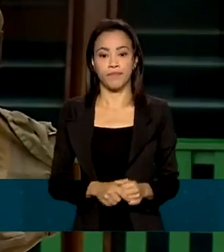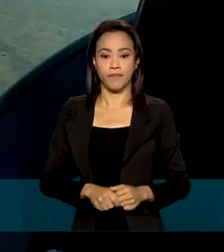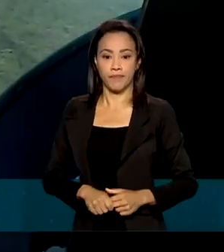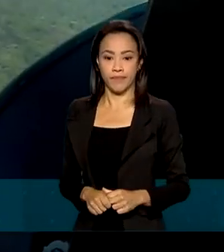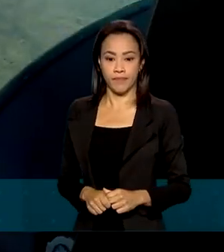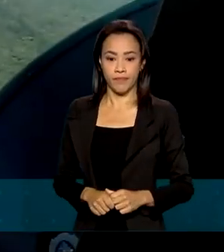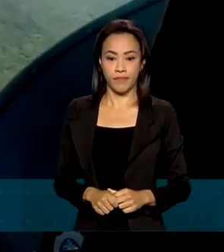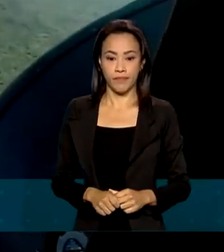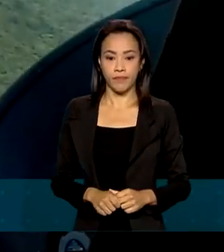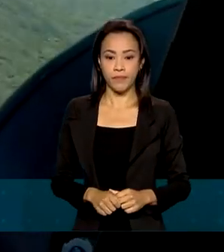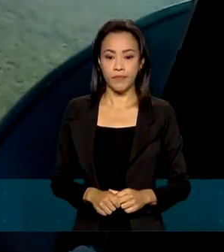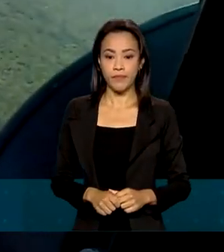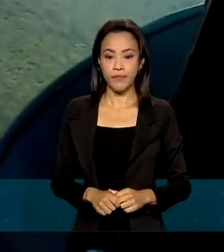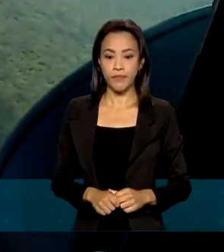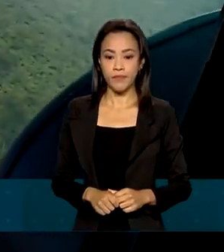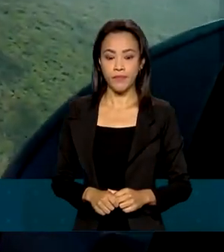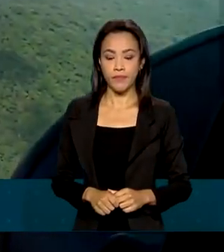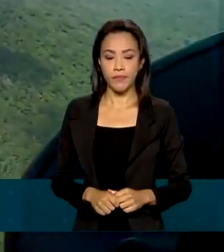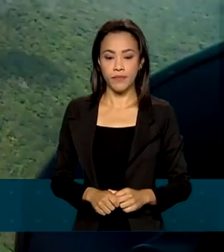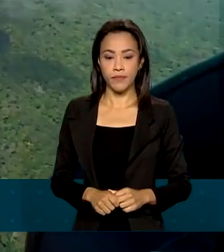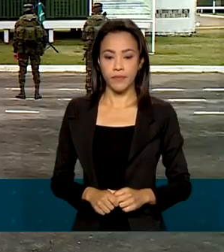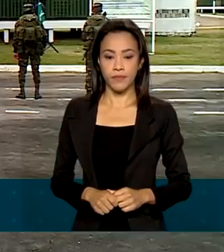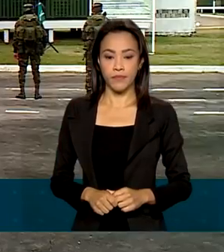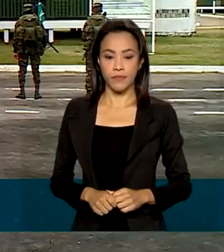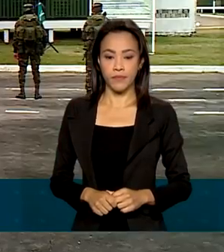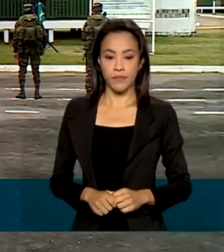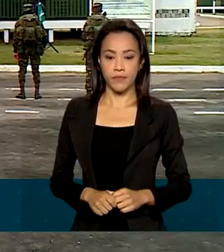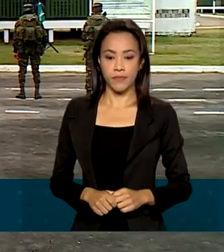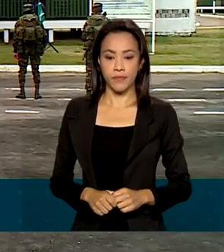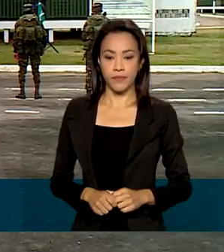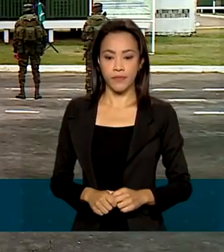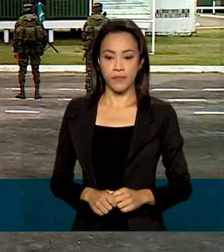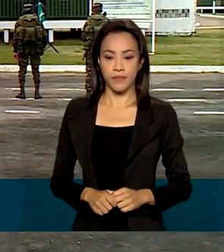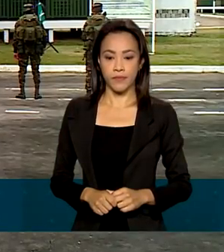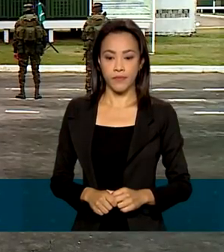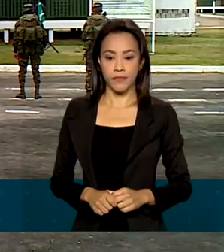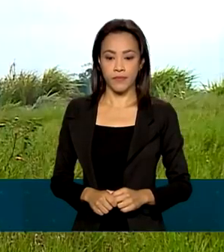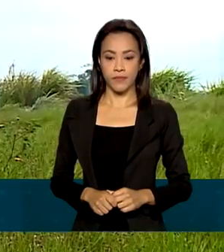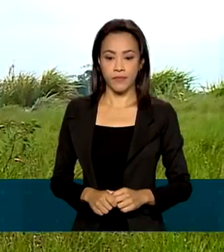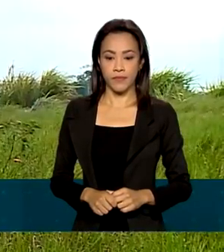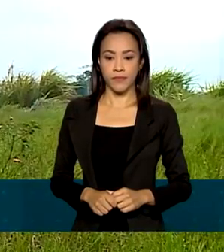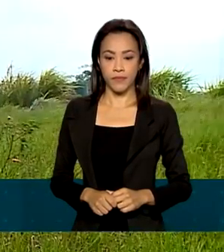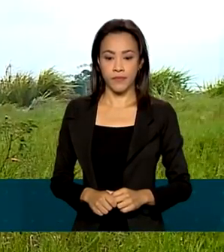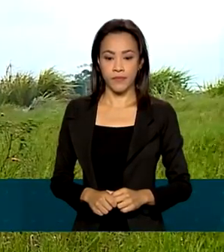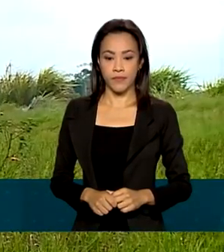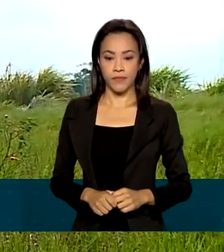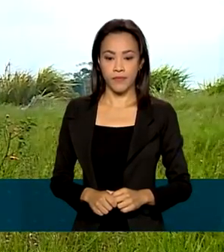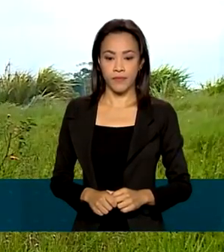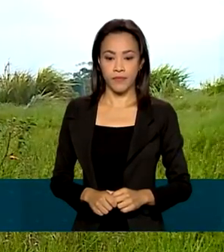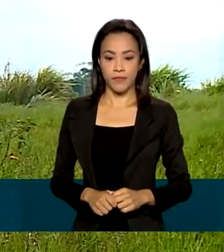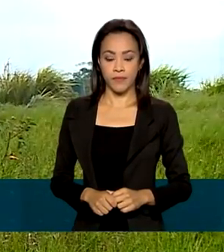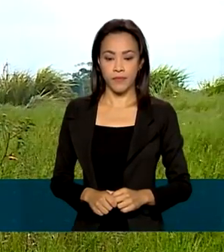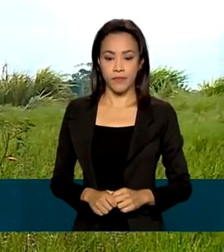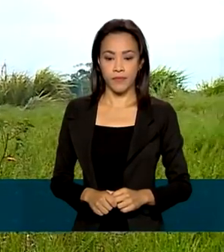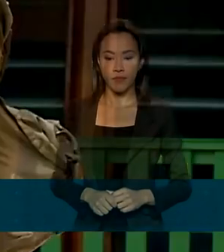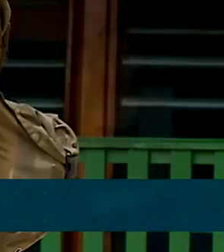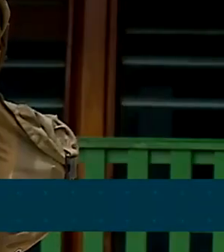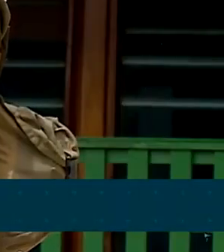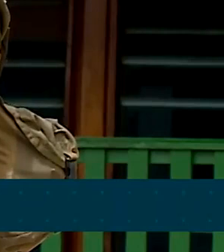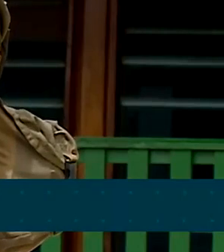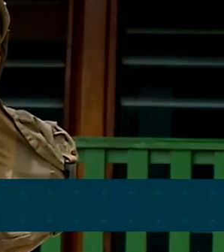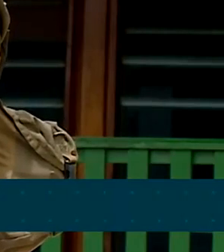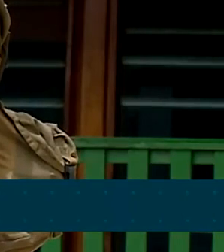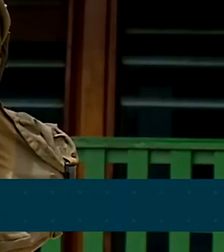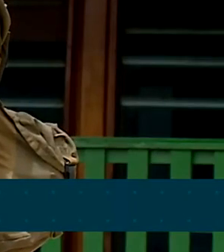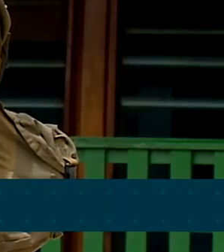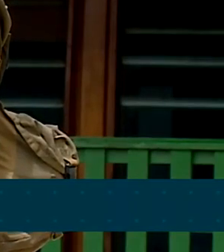Amazônia! Se defendendo esta brasileira Amazônia! Tivemos que perecer, ó Deus! Tivemos que perecer, ó Deus! Que